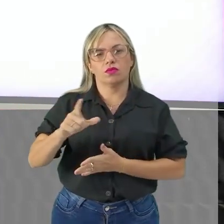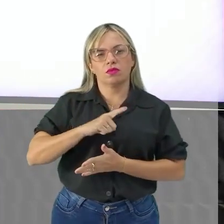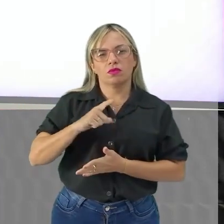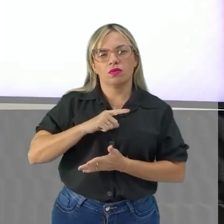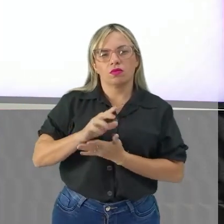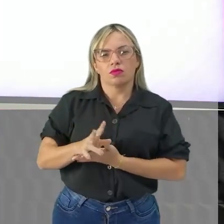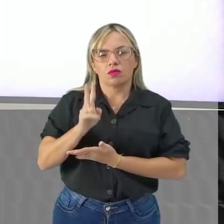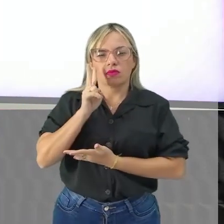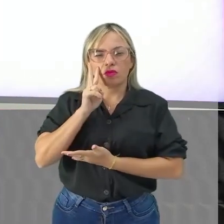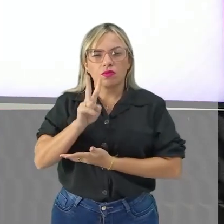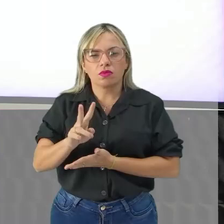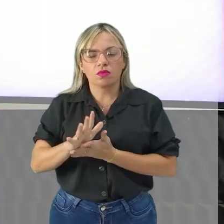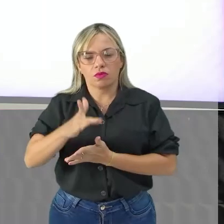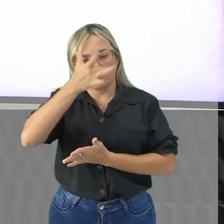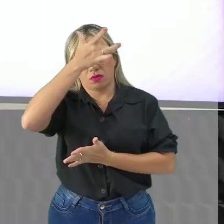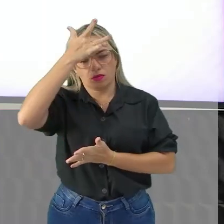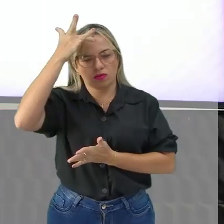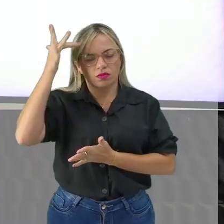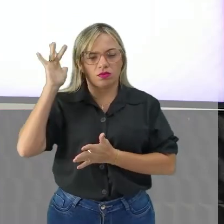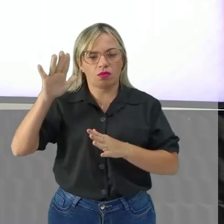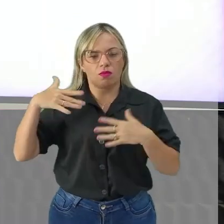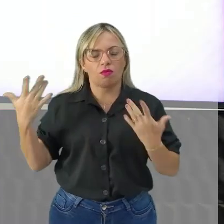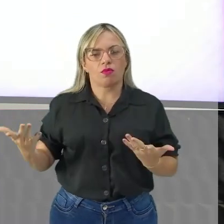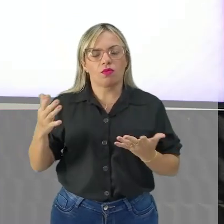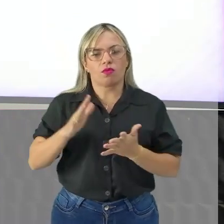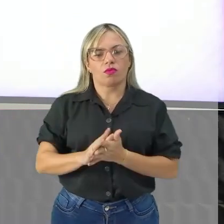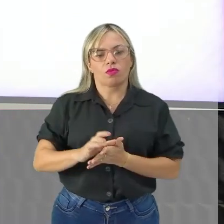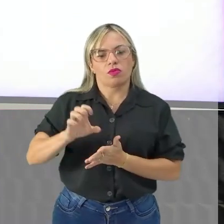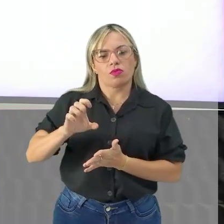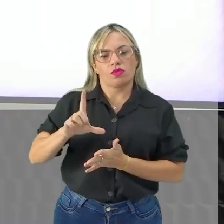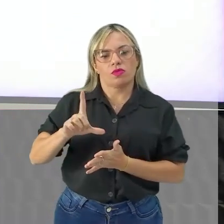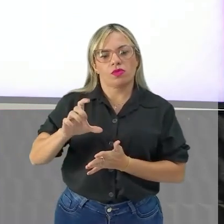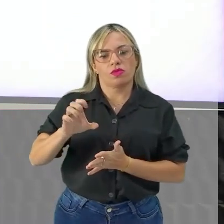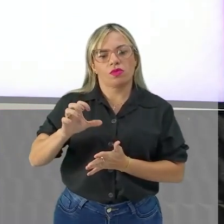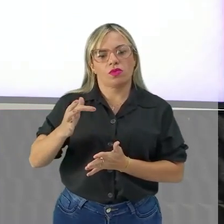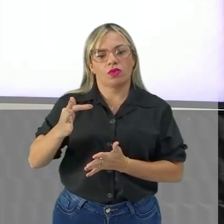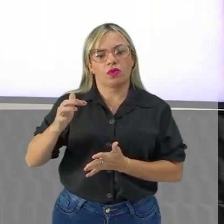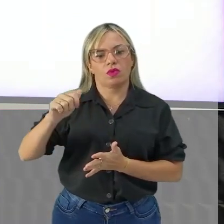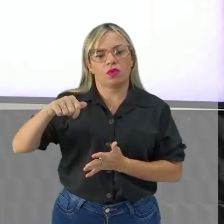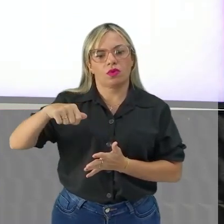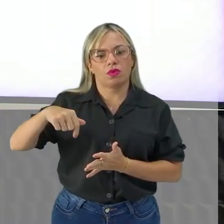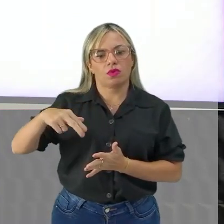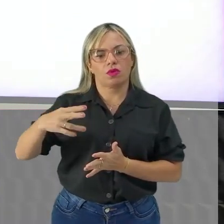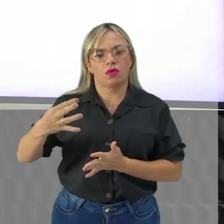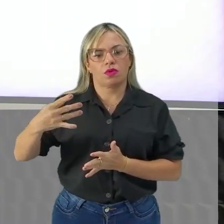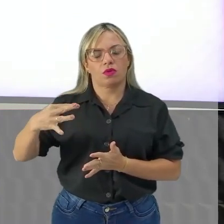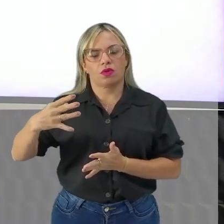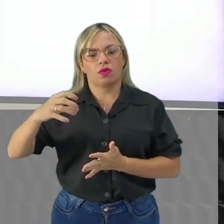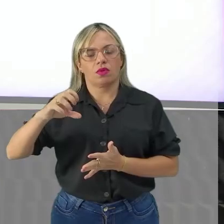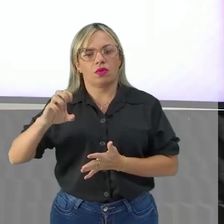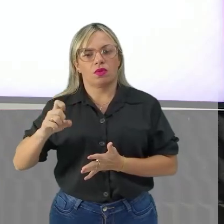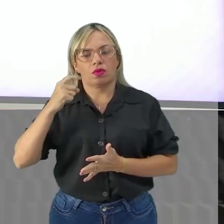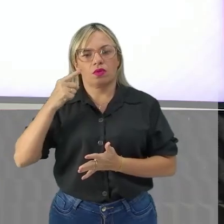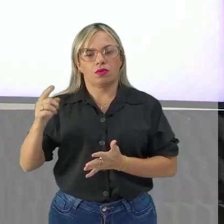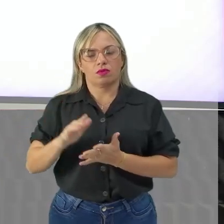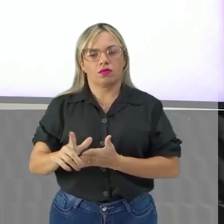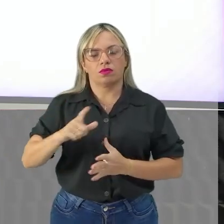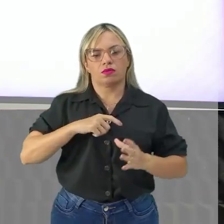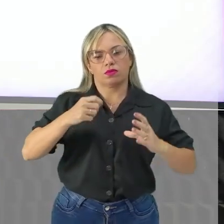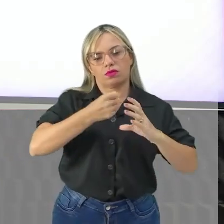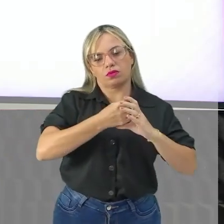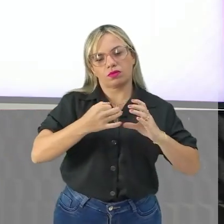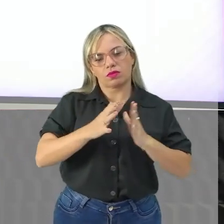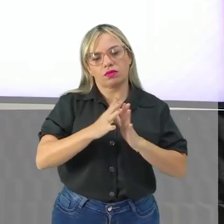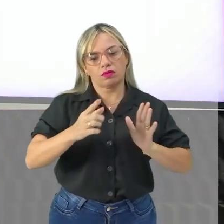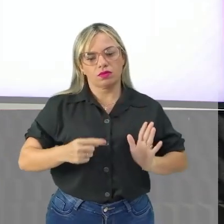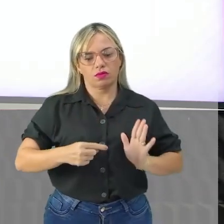aí pessoas com filariose por aí, que é uma doença que tem uma característica, se mostra uma